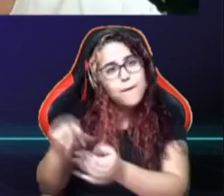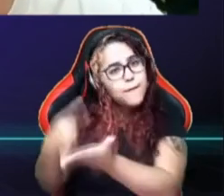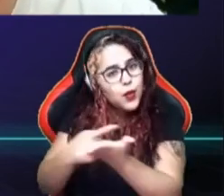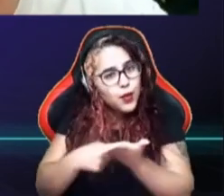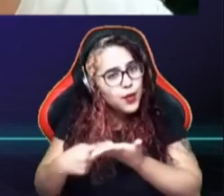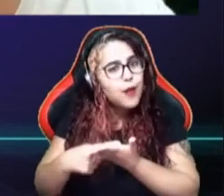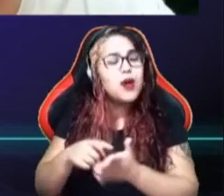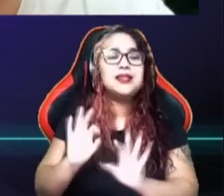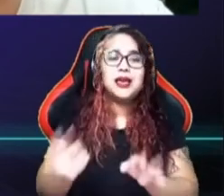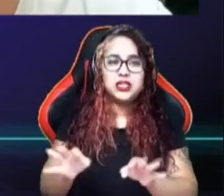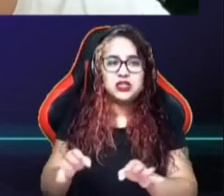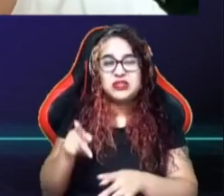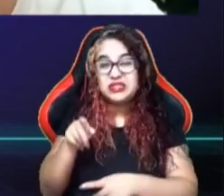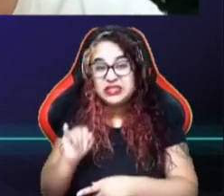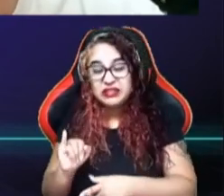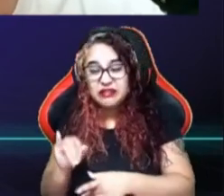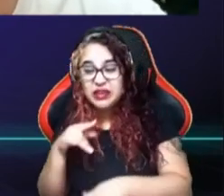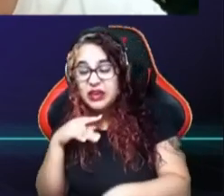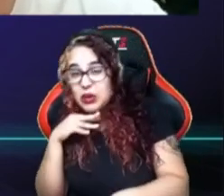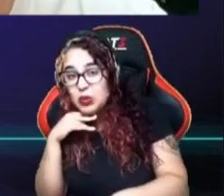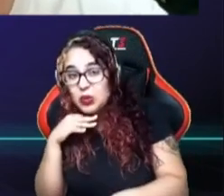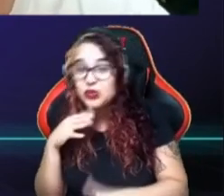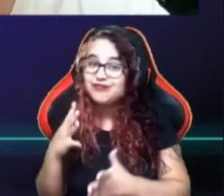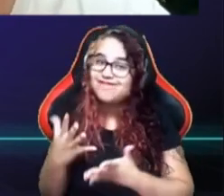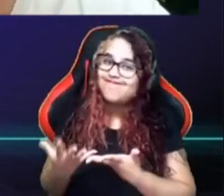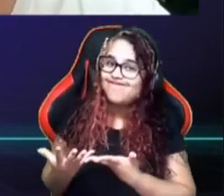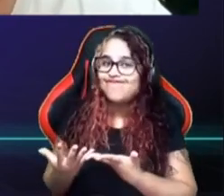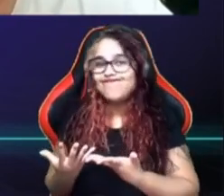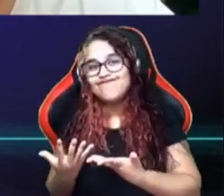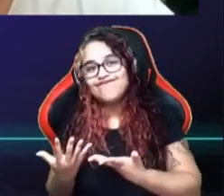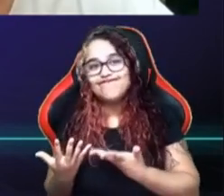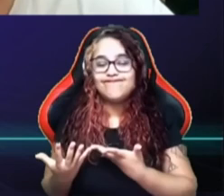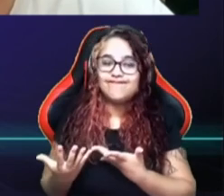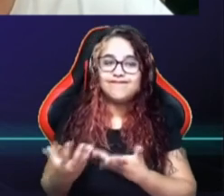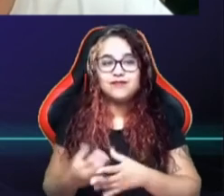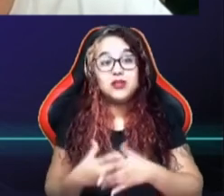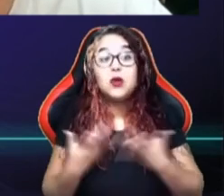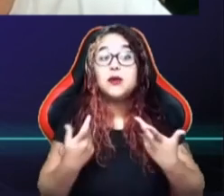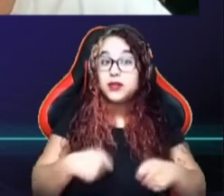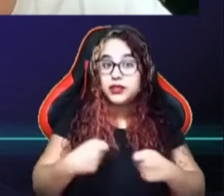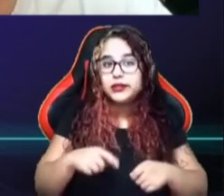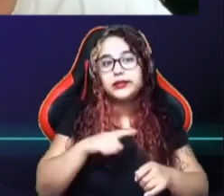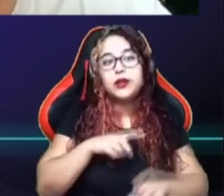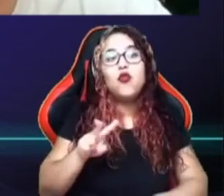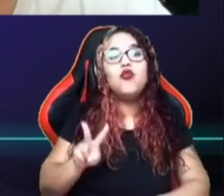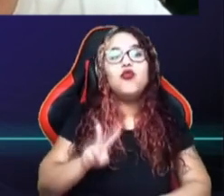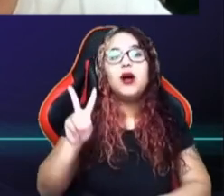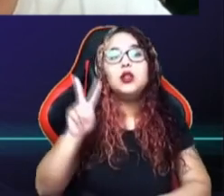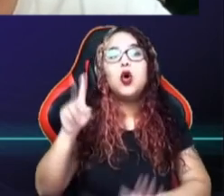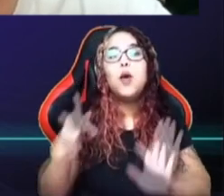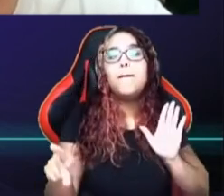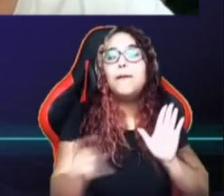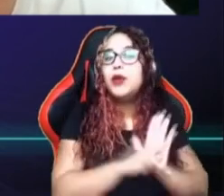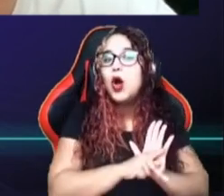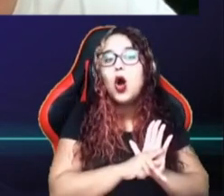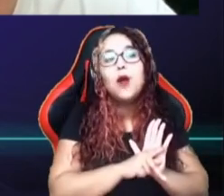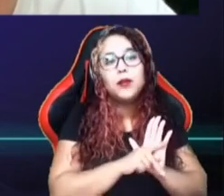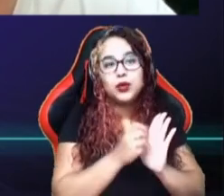que traga esse valor da marca e que concretize esse valor dentro do jogo, senão fica algo meio